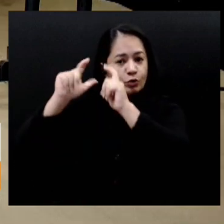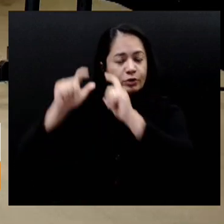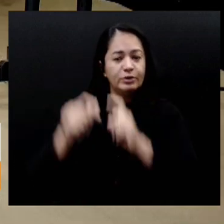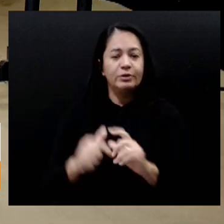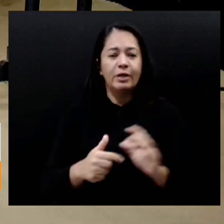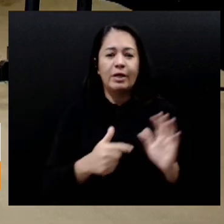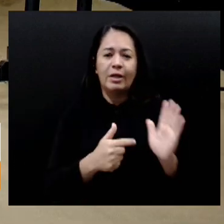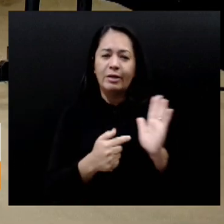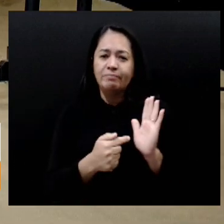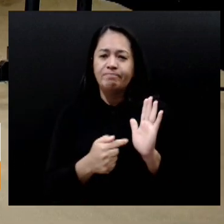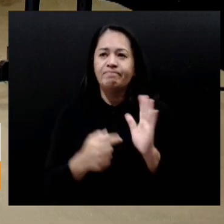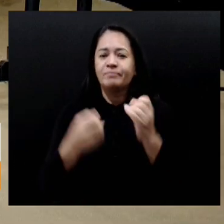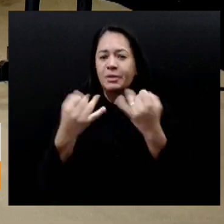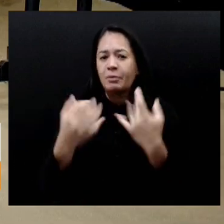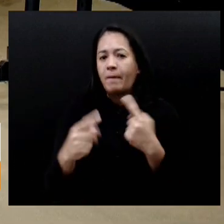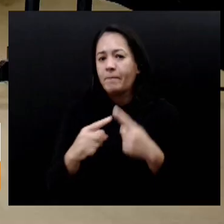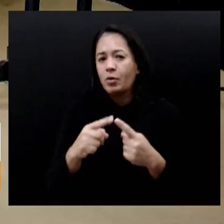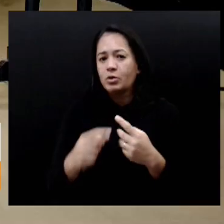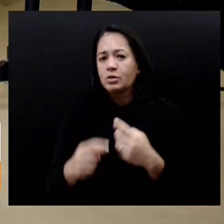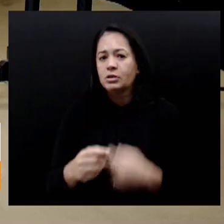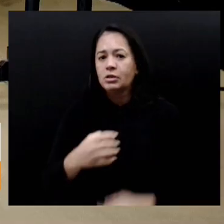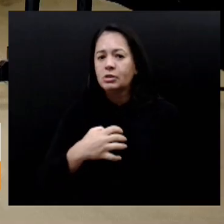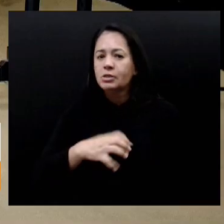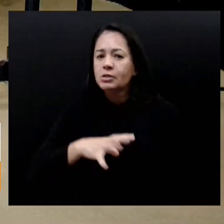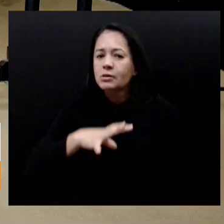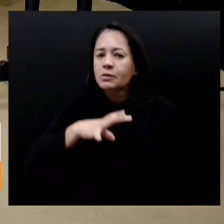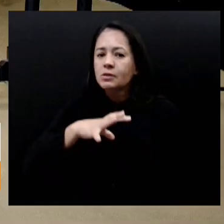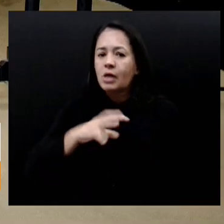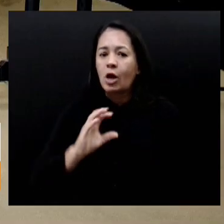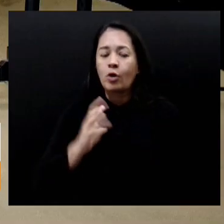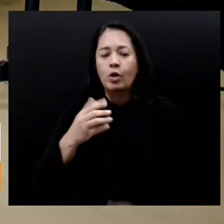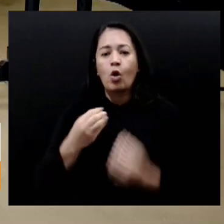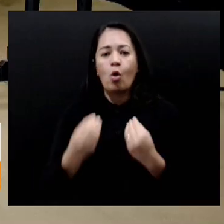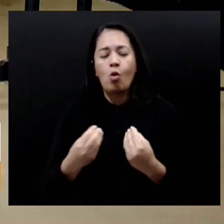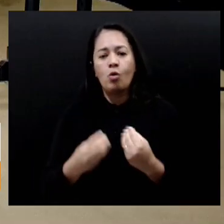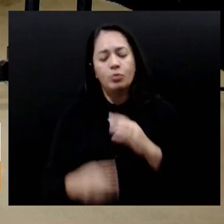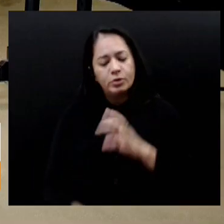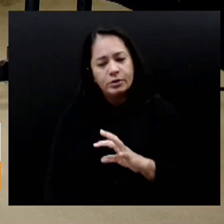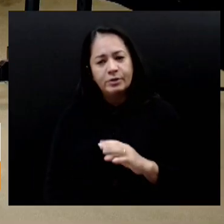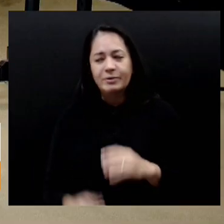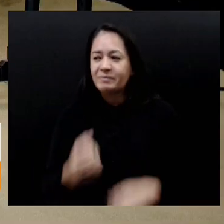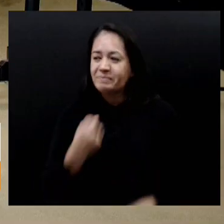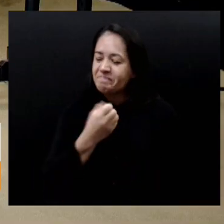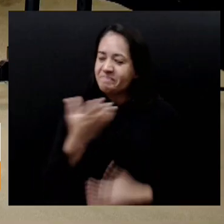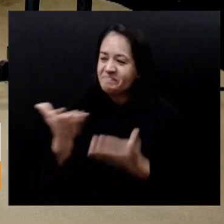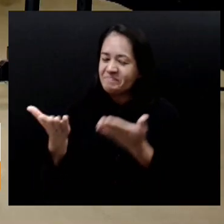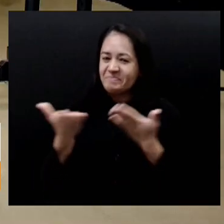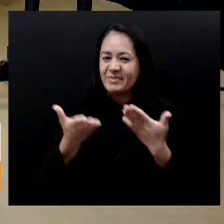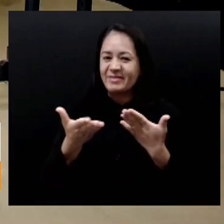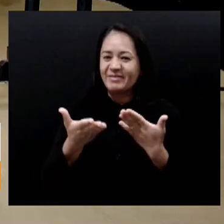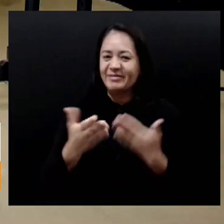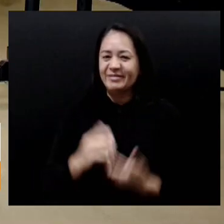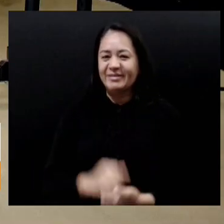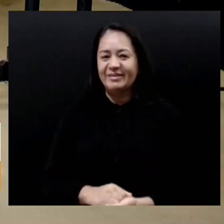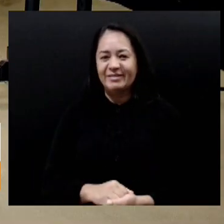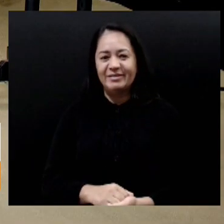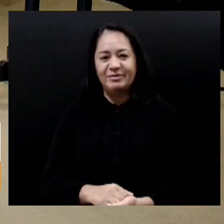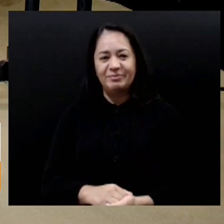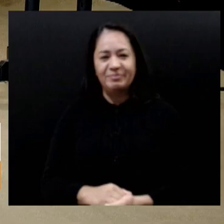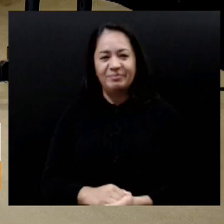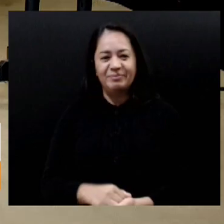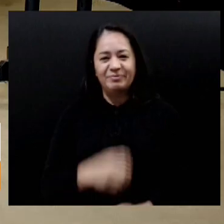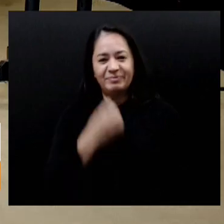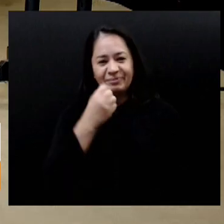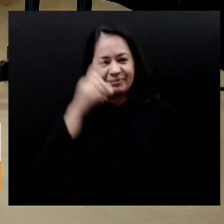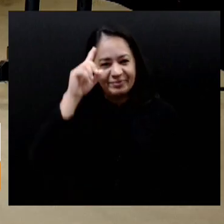que a raiva surge e como que a gente faz para lidar com isso. Seja muito bem-vinda. Bom dia, obrigada pela sua presença. Bom dia, Rúbia. Bom